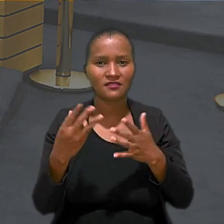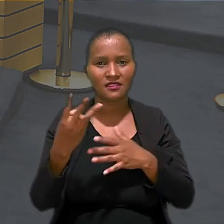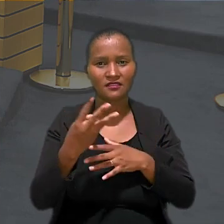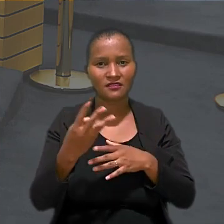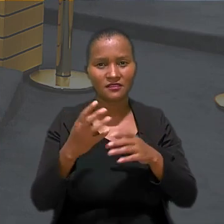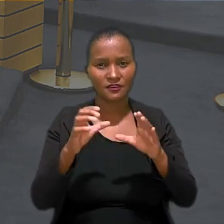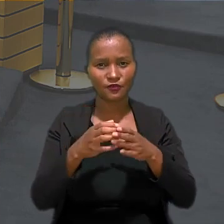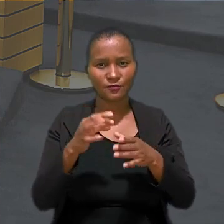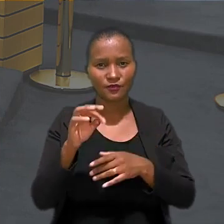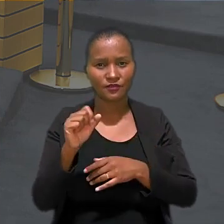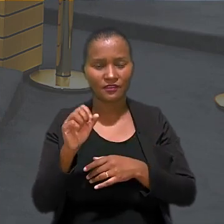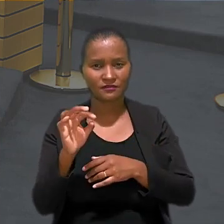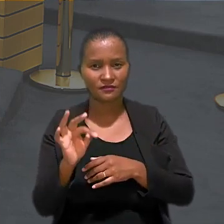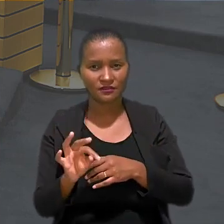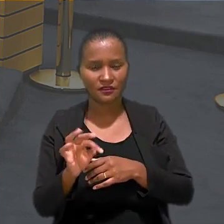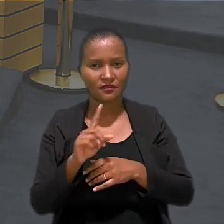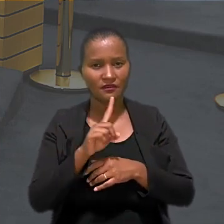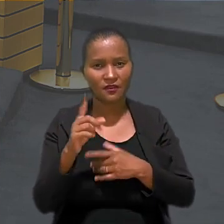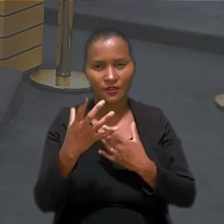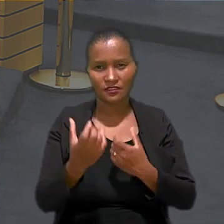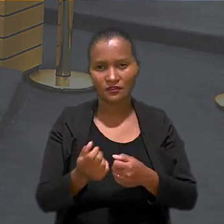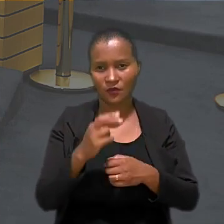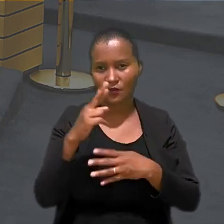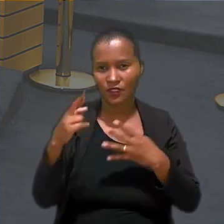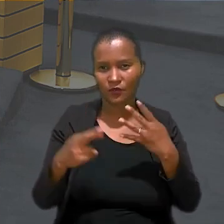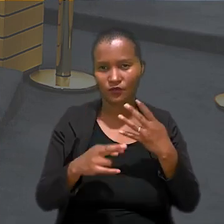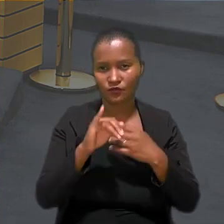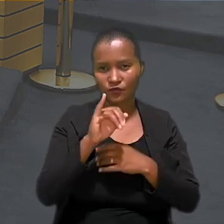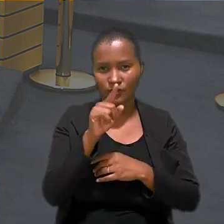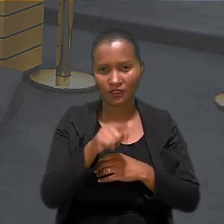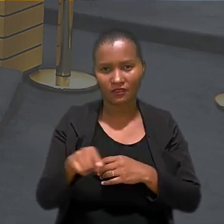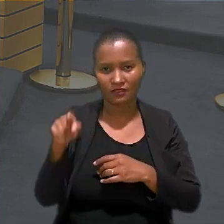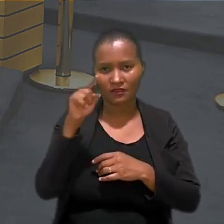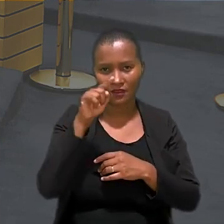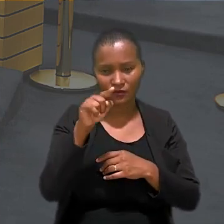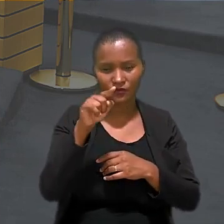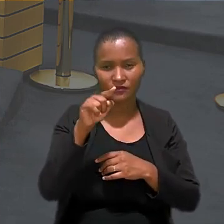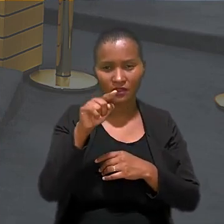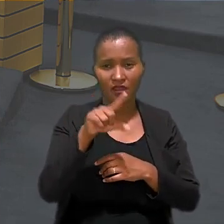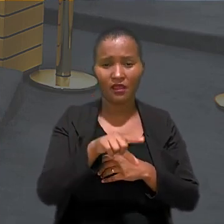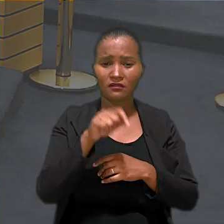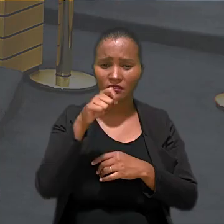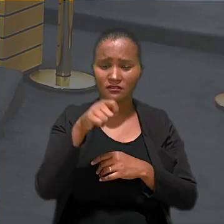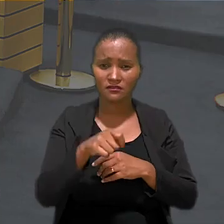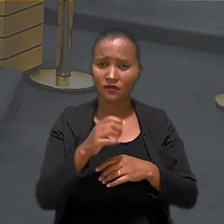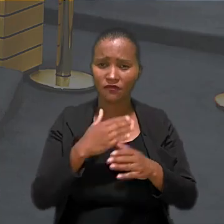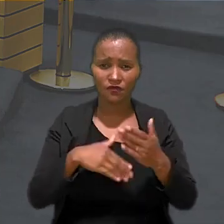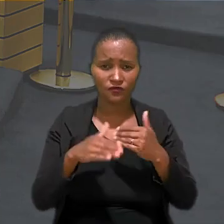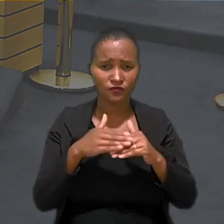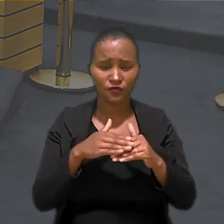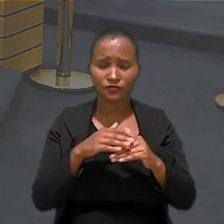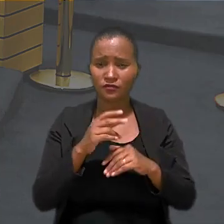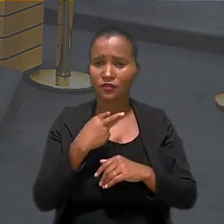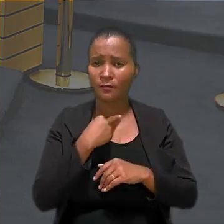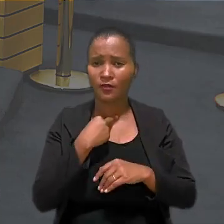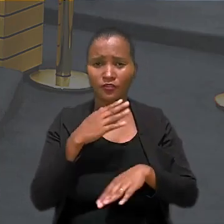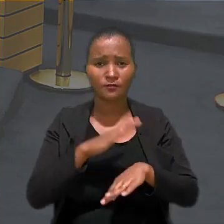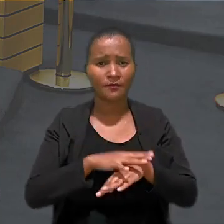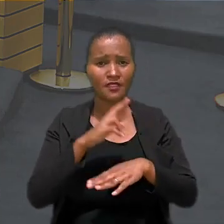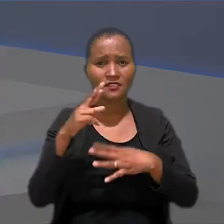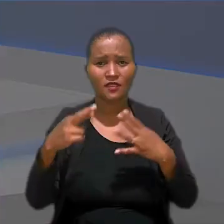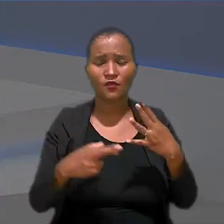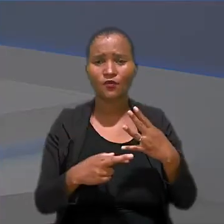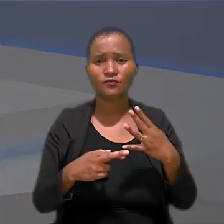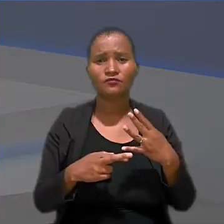a terceira turma do TST rejeitou o recurso do Itaú. A decisão foi unânime e não cabe mais